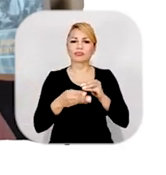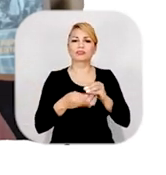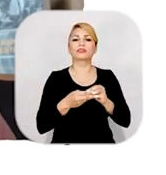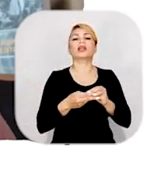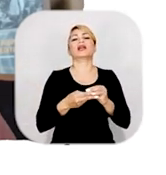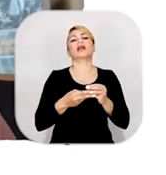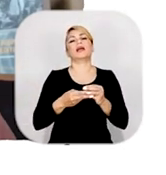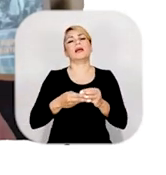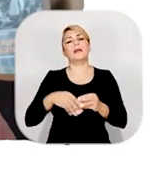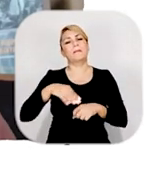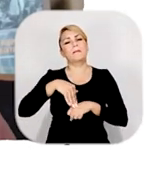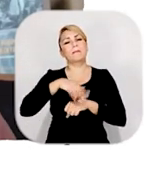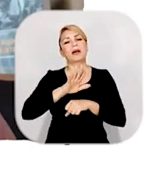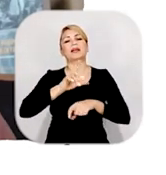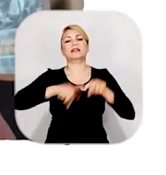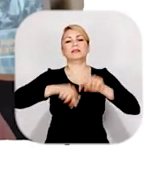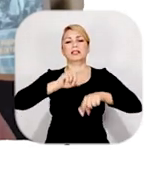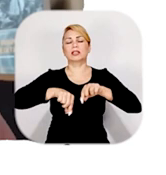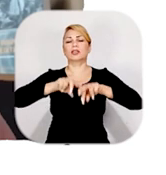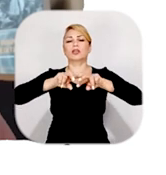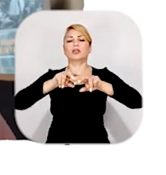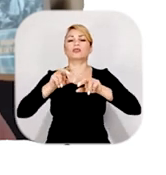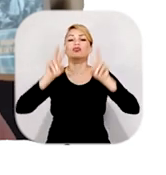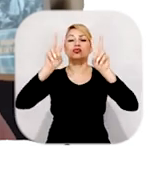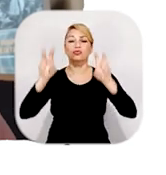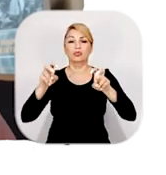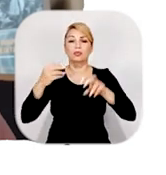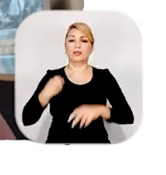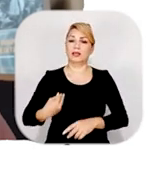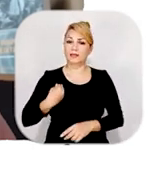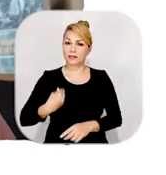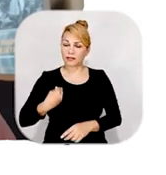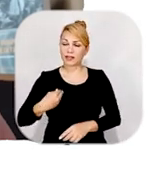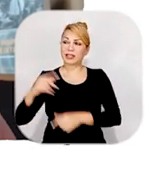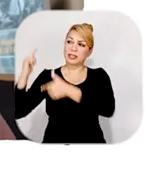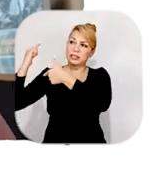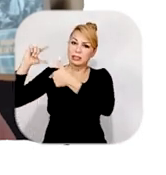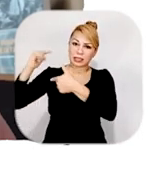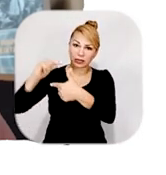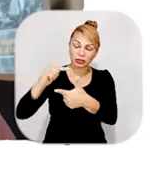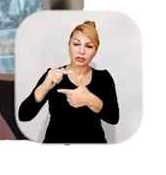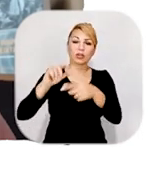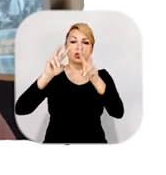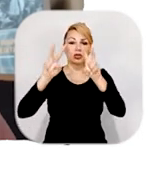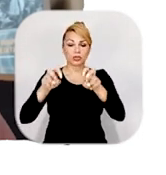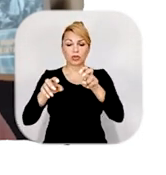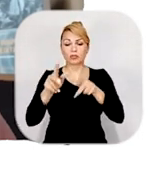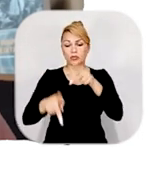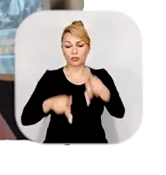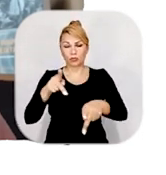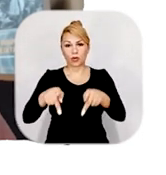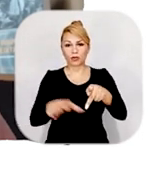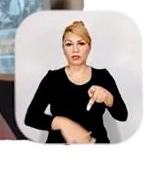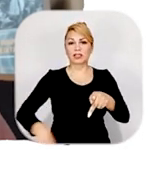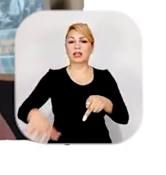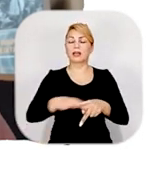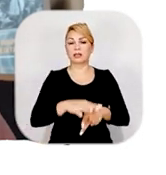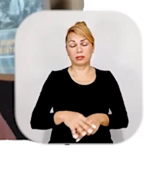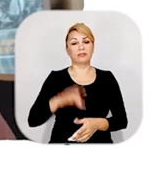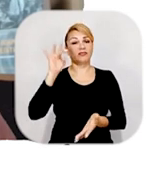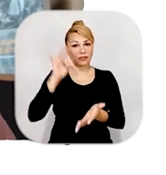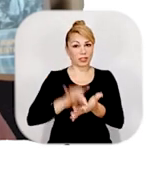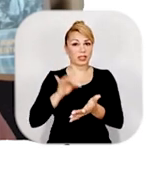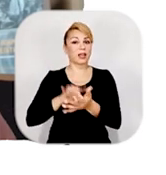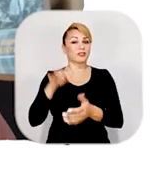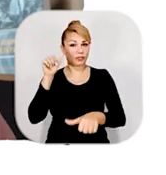a vida, vamos dizer, tradicional dos povos da região, mas realmente mudou-se